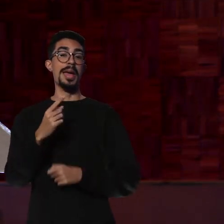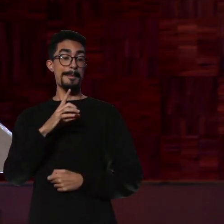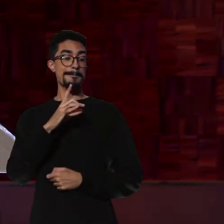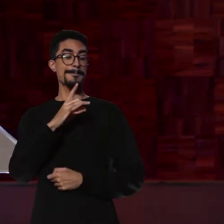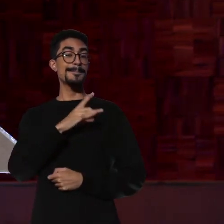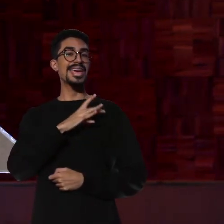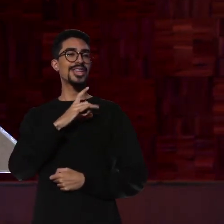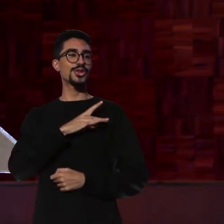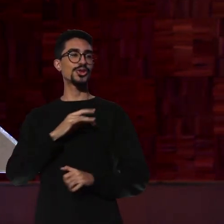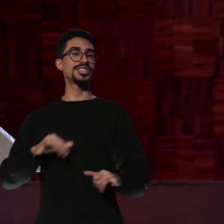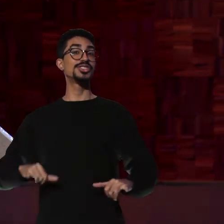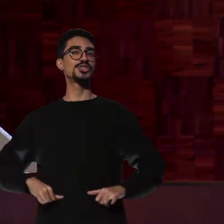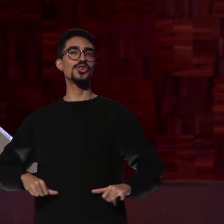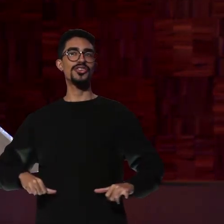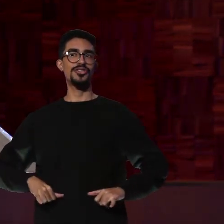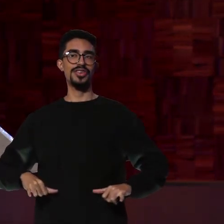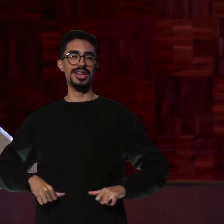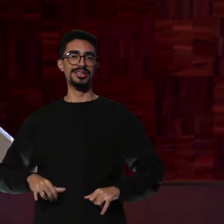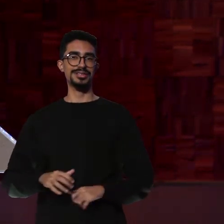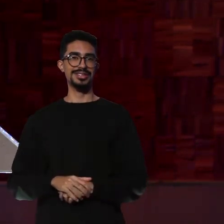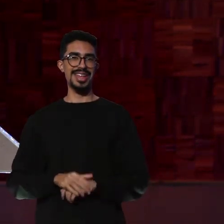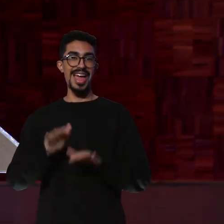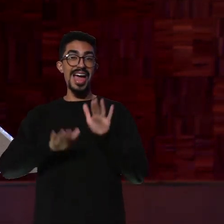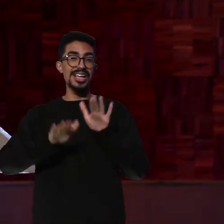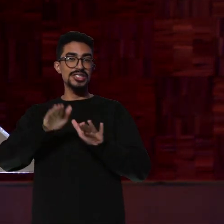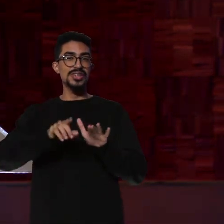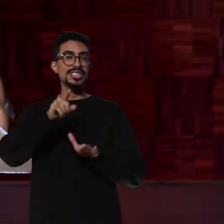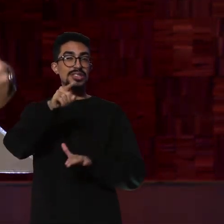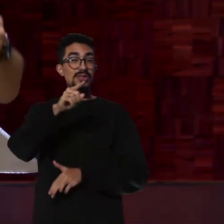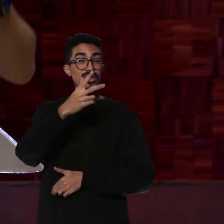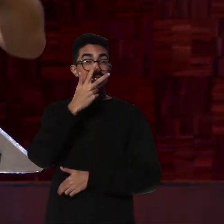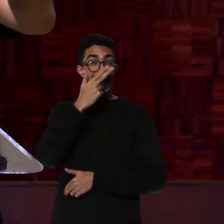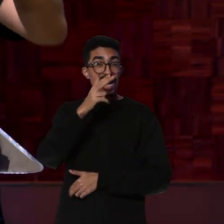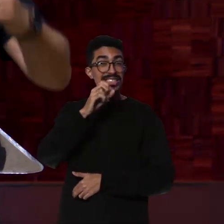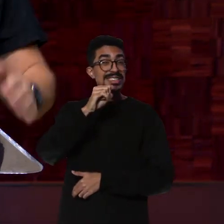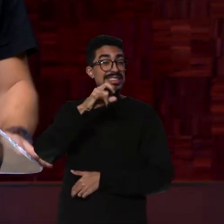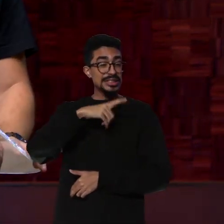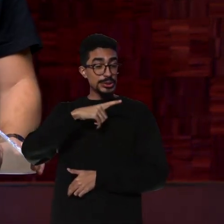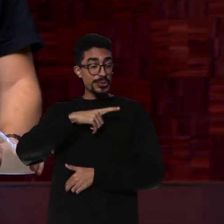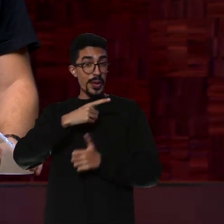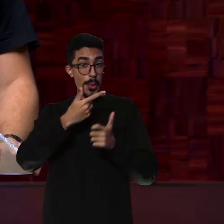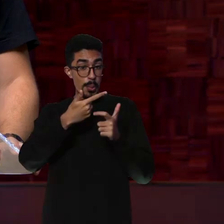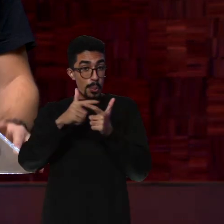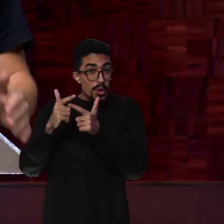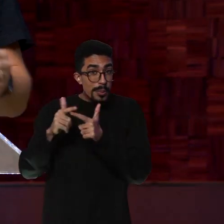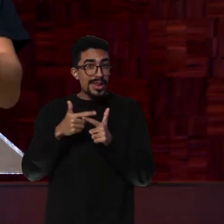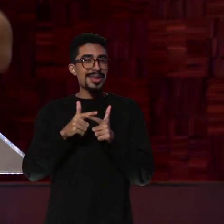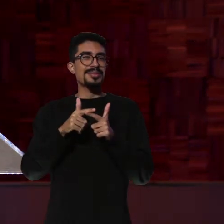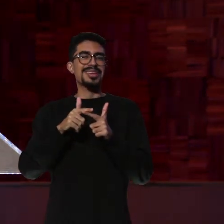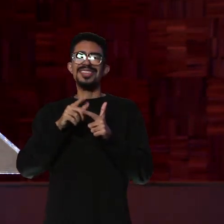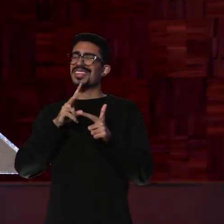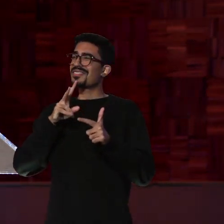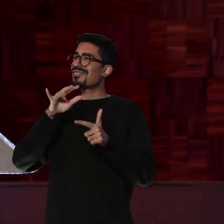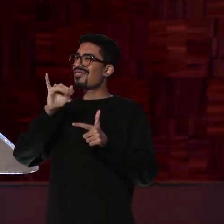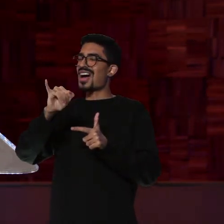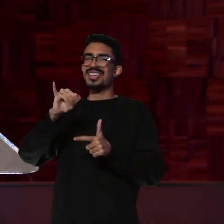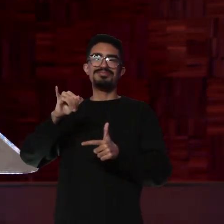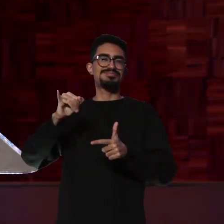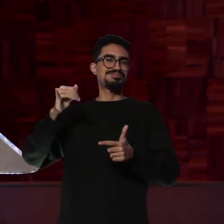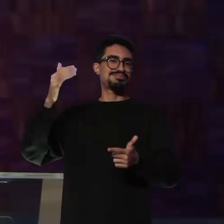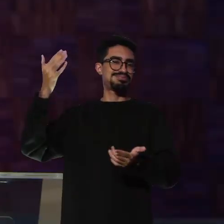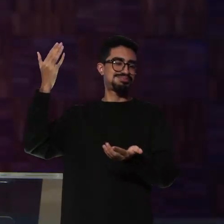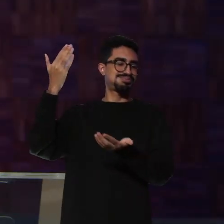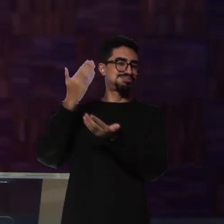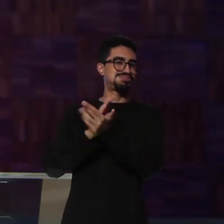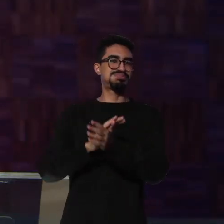de talvez não suportar os sofrimentos de traumas do passado. Isso se torna uma barreira, que parecem muros levantados com uma